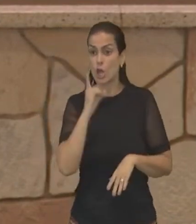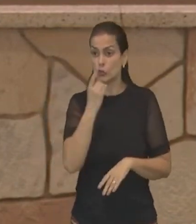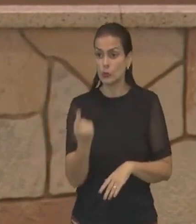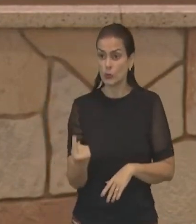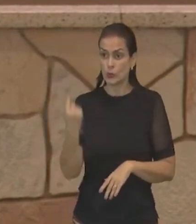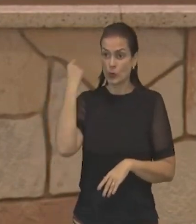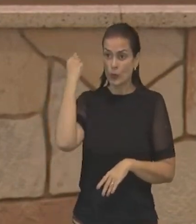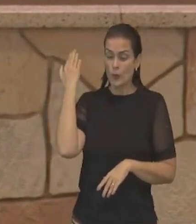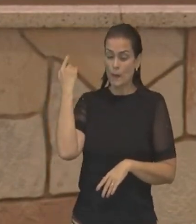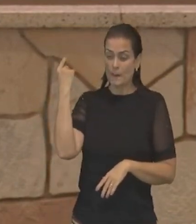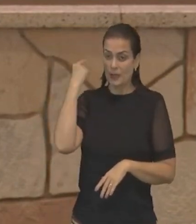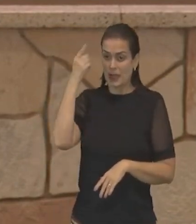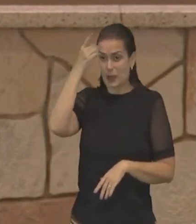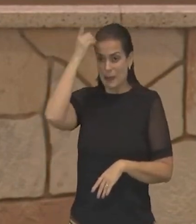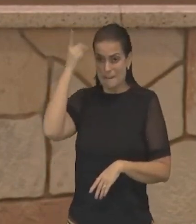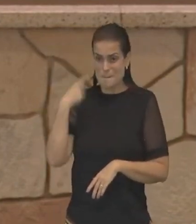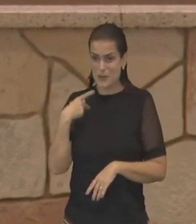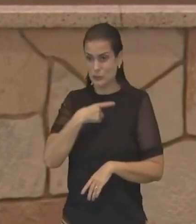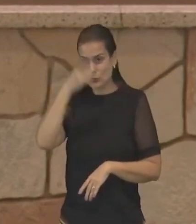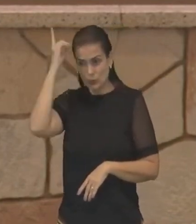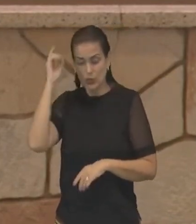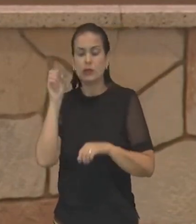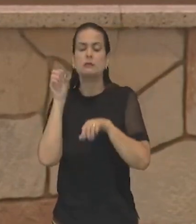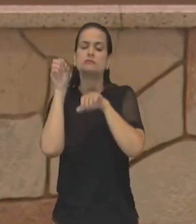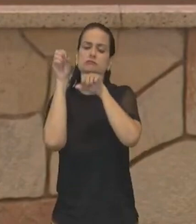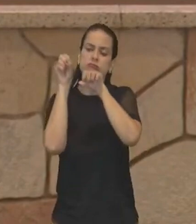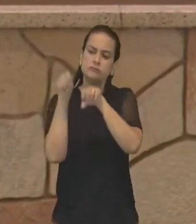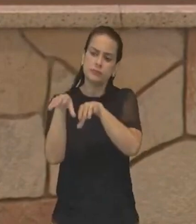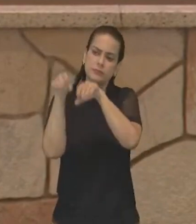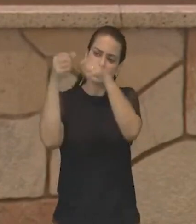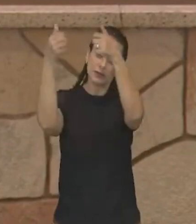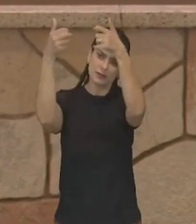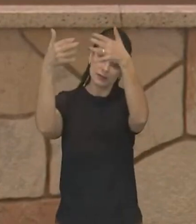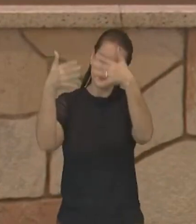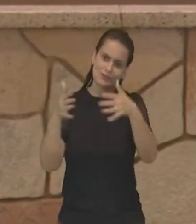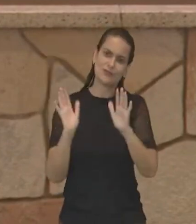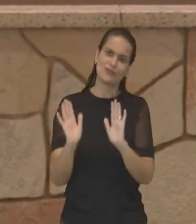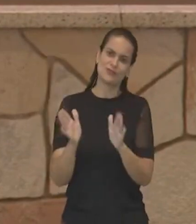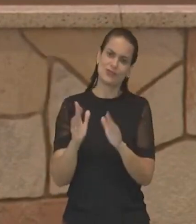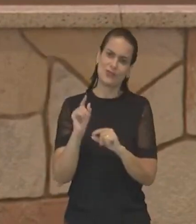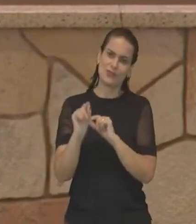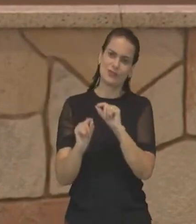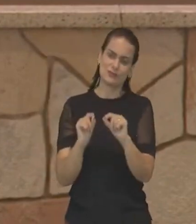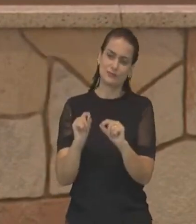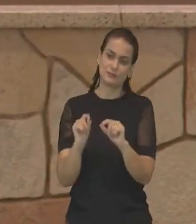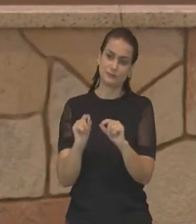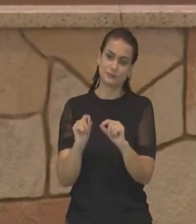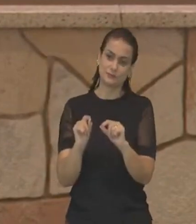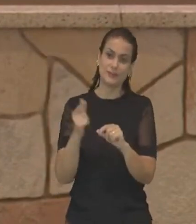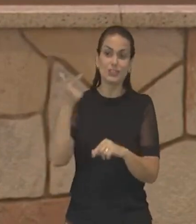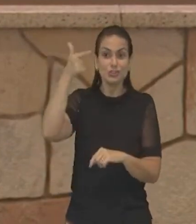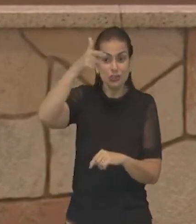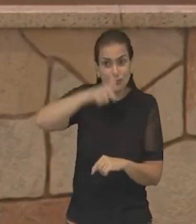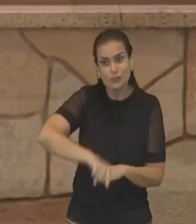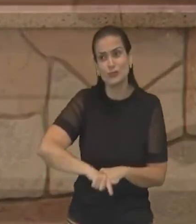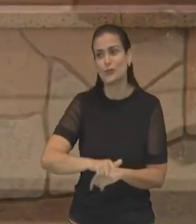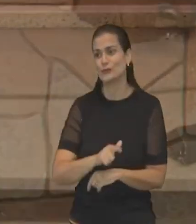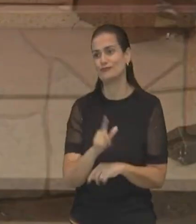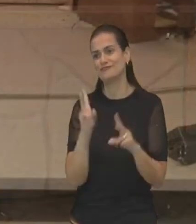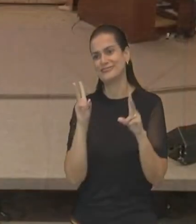pastor Davi explanando de maneira muito abençoada para o nosso coração. Mas está aí de novo, pastor, a